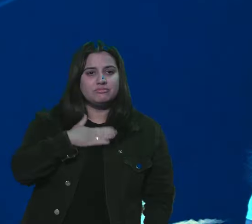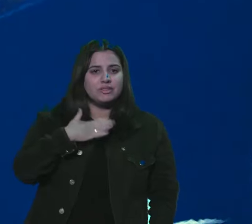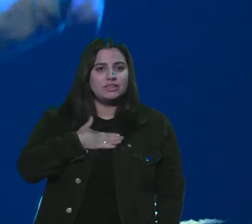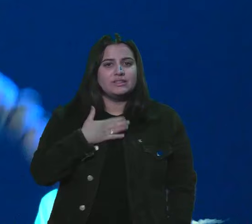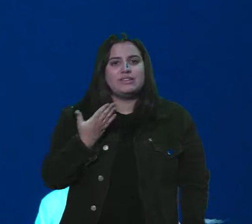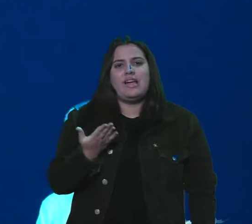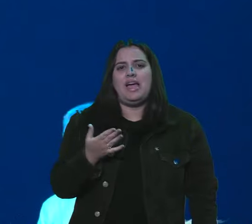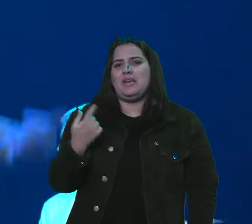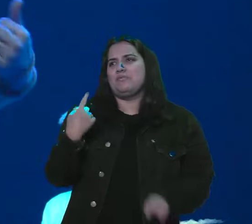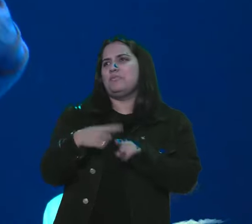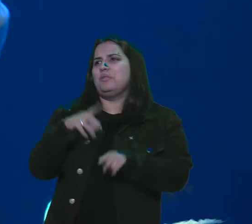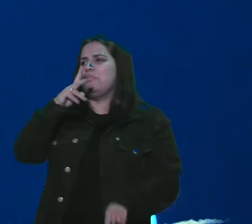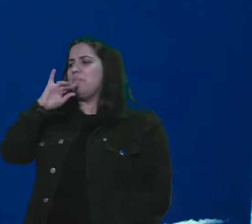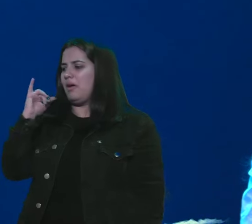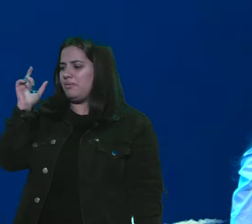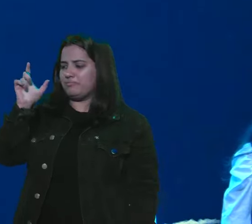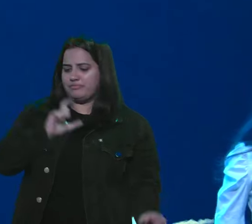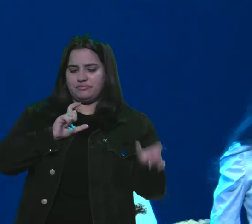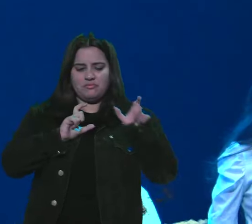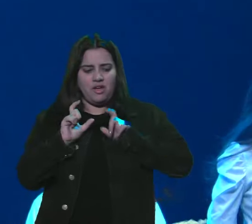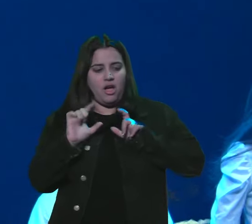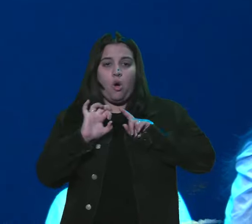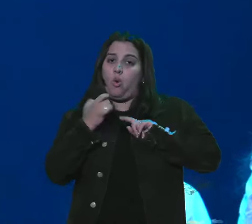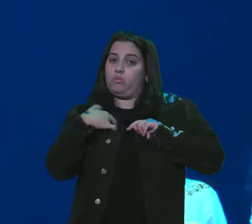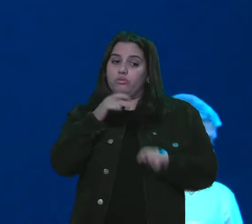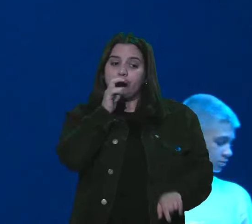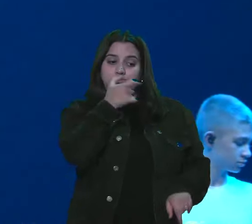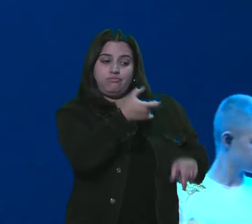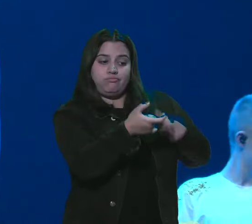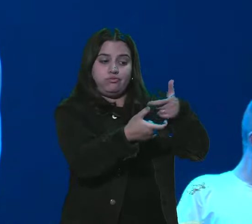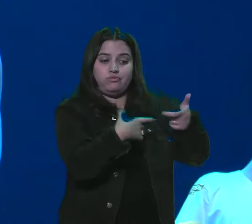porque o meu pai falou de mim, ou porque eu falei para o meu filho.